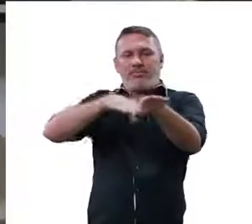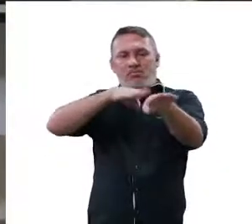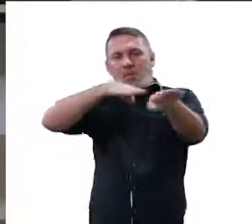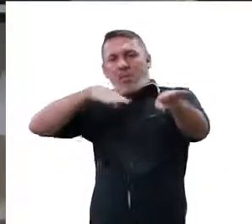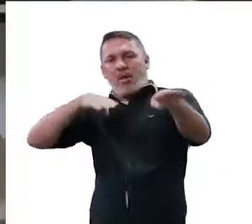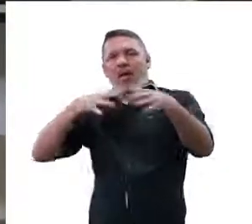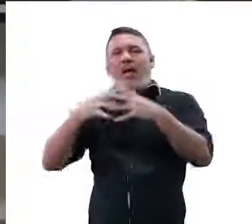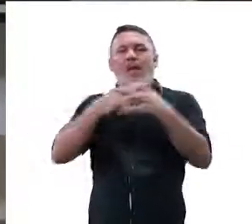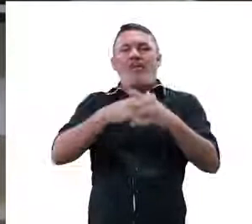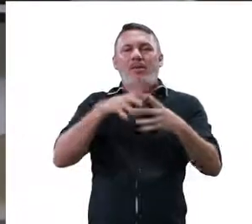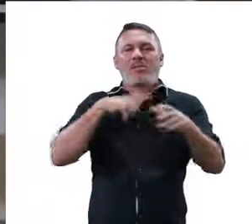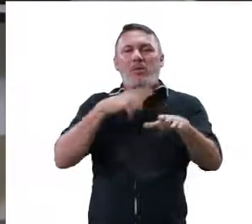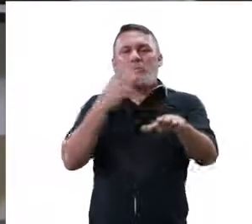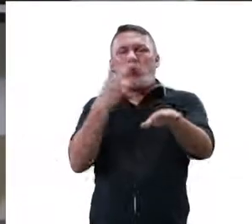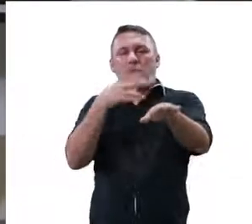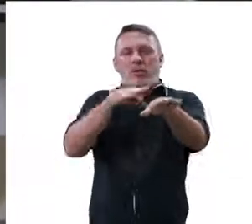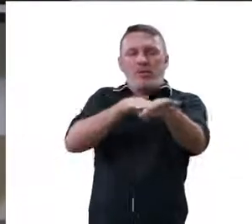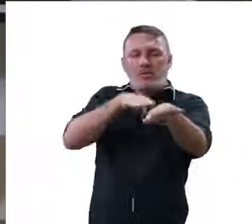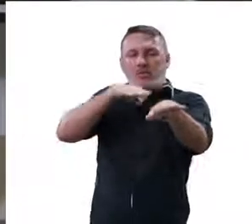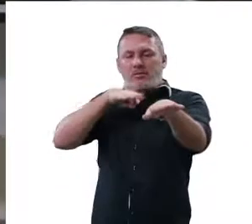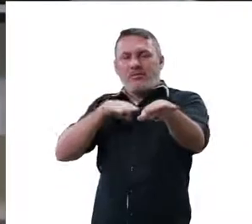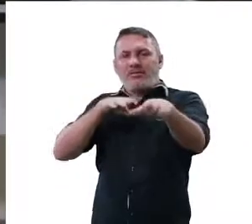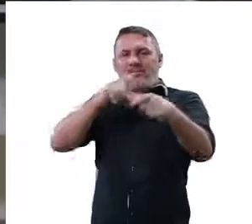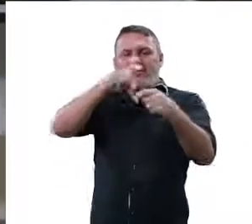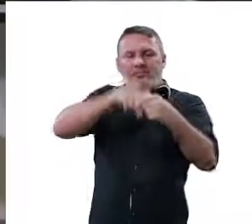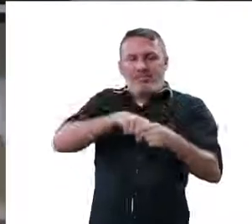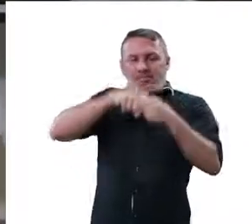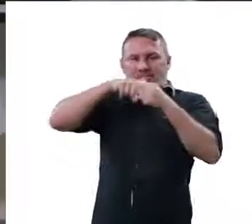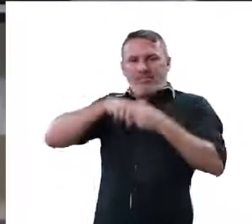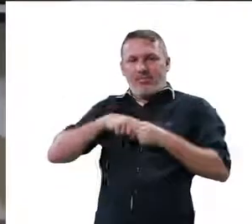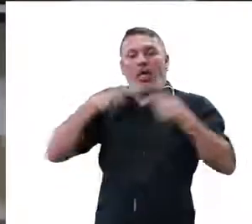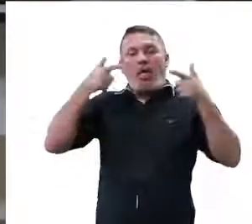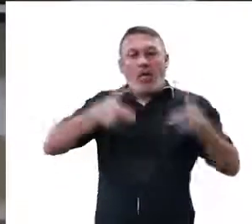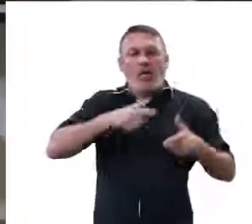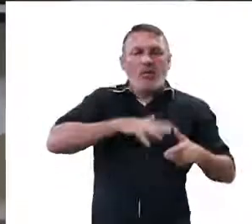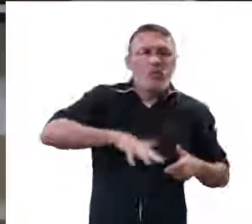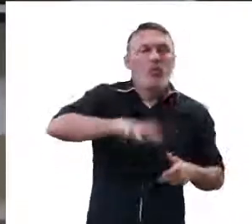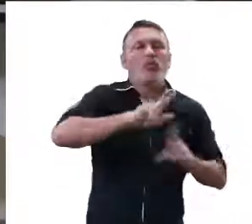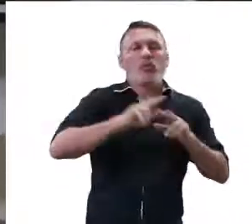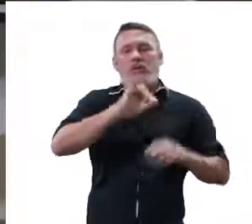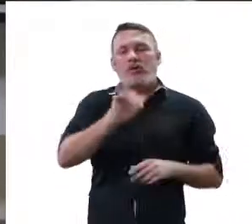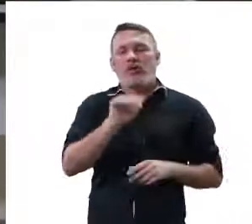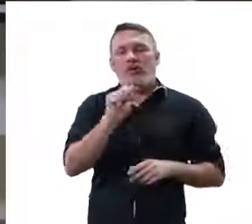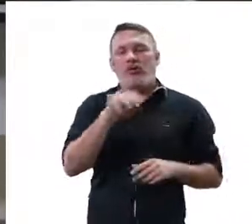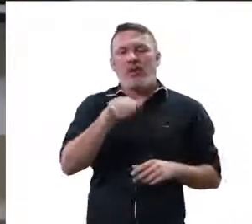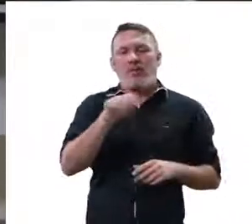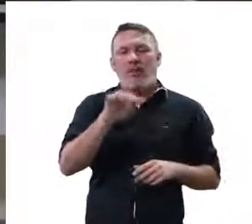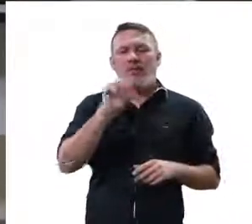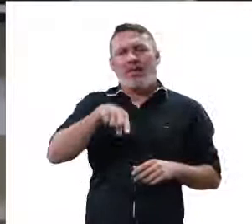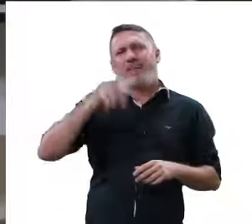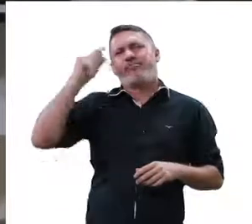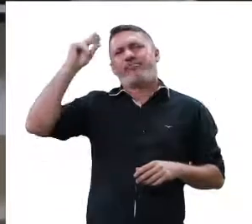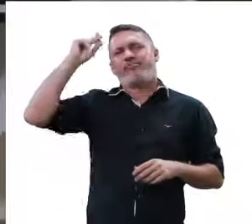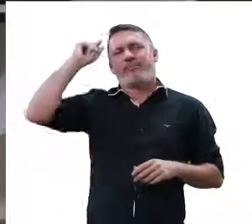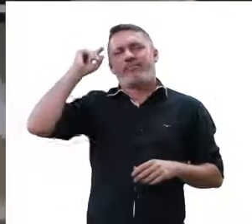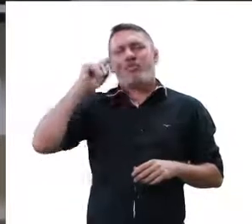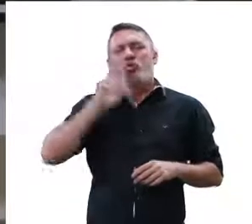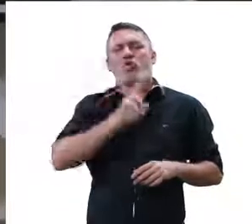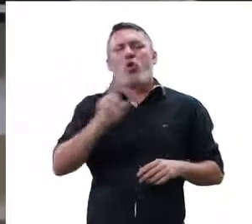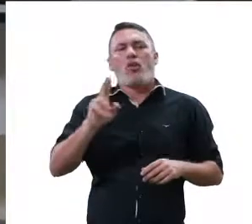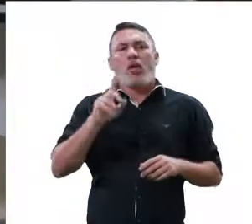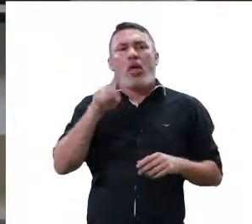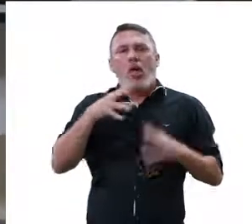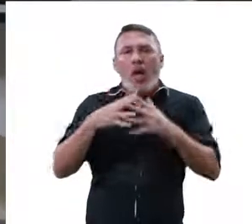tem um cavalo mecânico, tem uma carroceria, às vezes tem até o bitrem, né? Então a jamanta é um nome que se dava antigamente